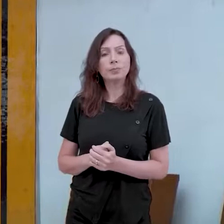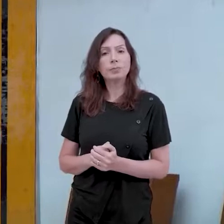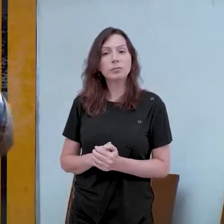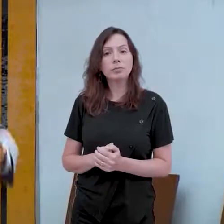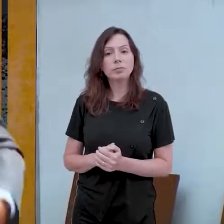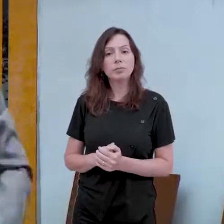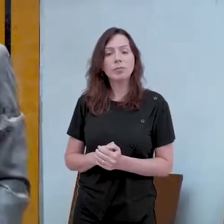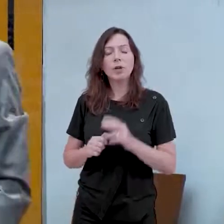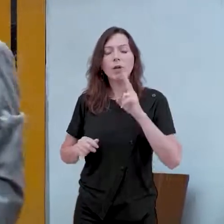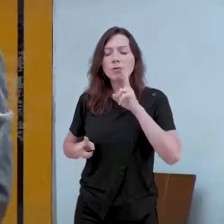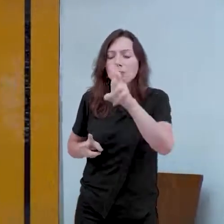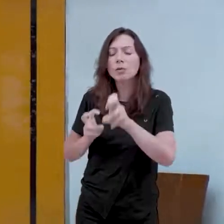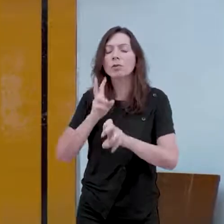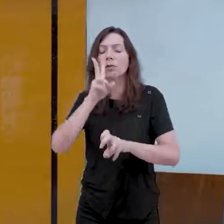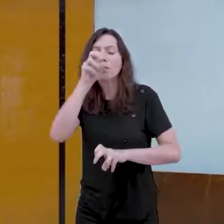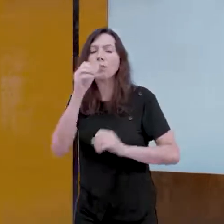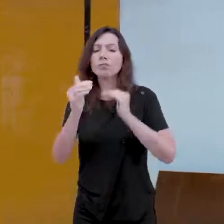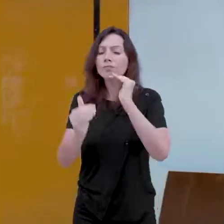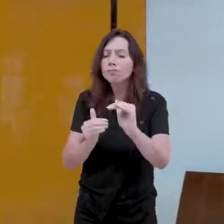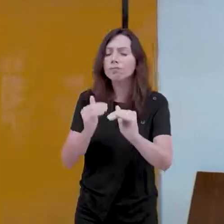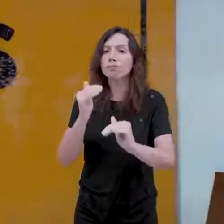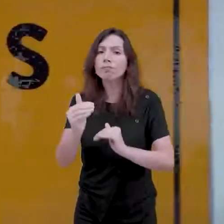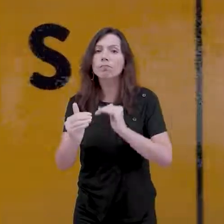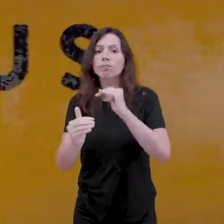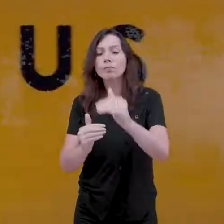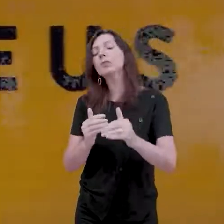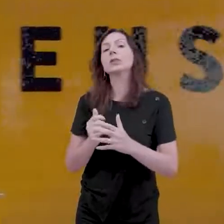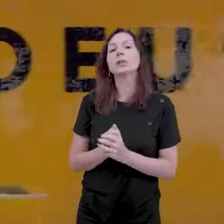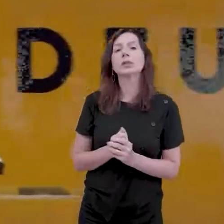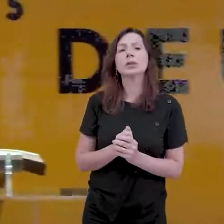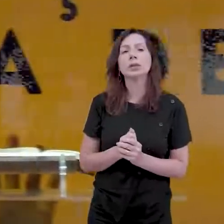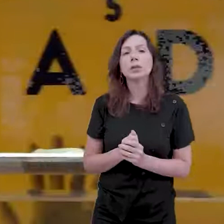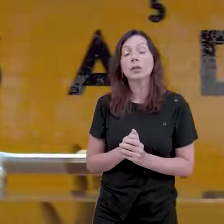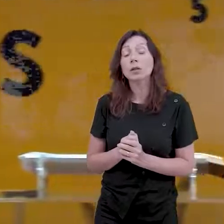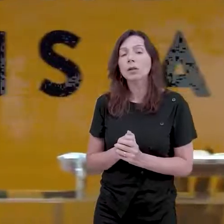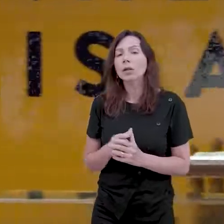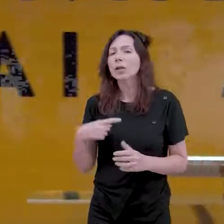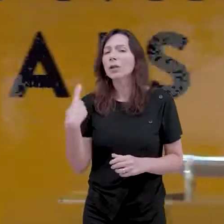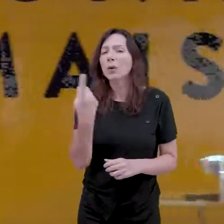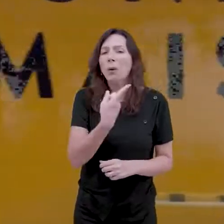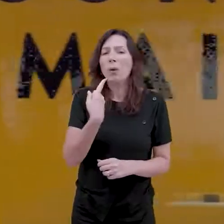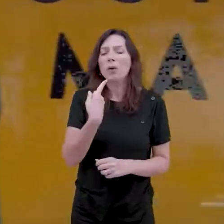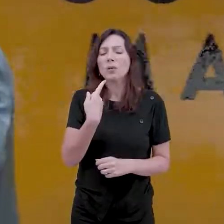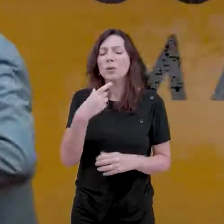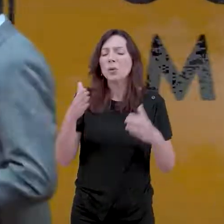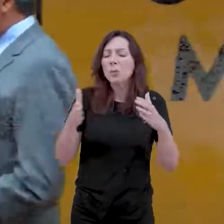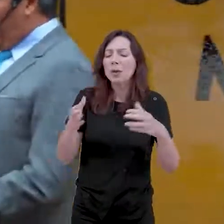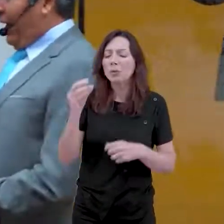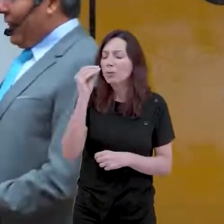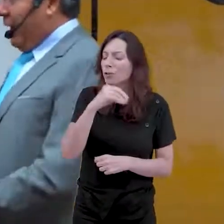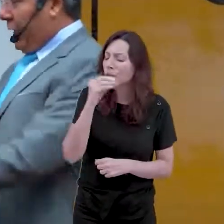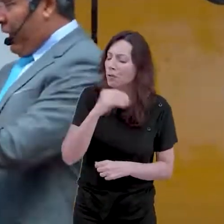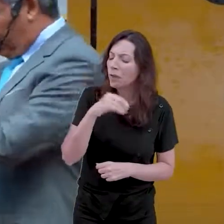É de força em força, irmãos. E bendito seja Deus, que quando você está com o tanque vazio, andando na reserva, se